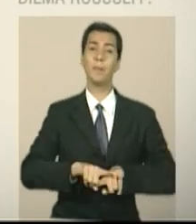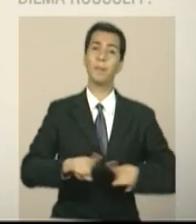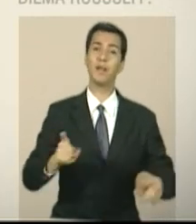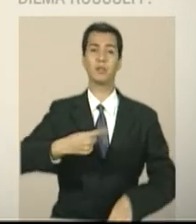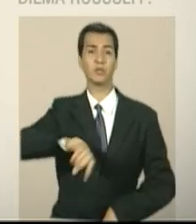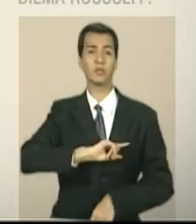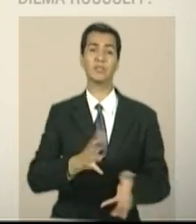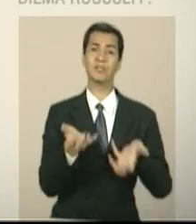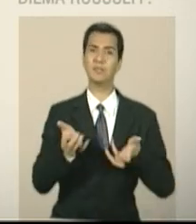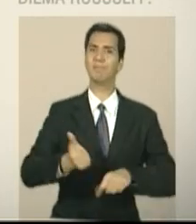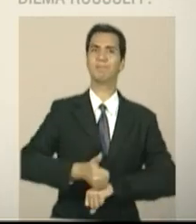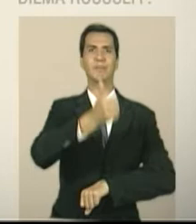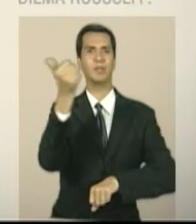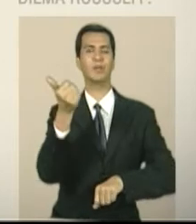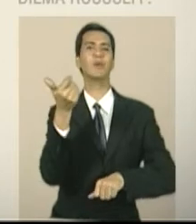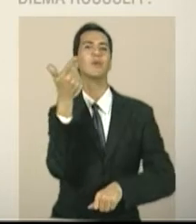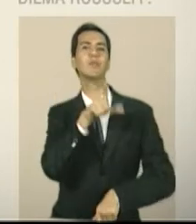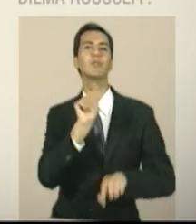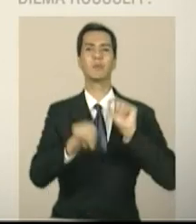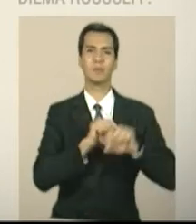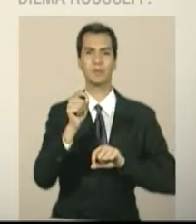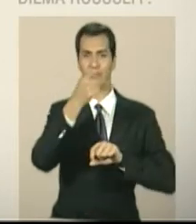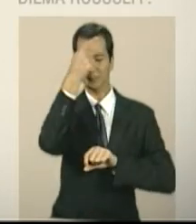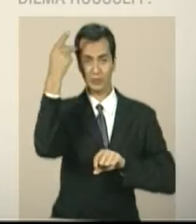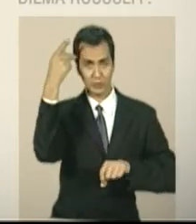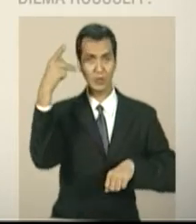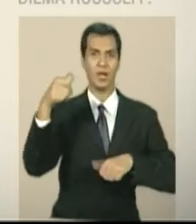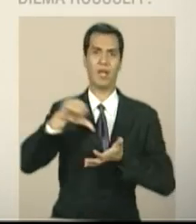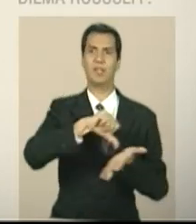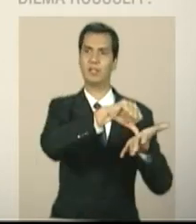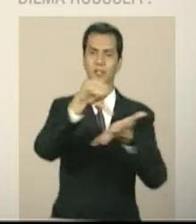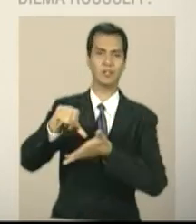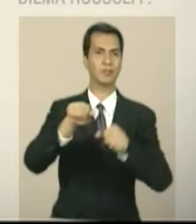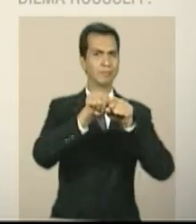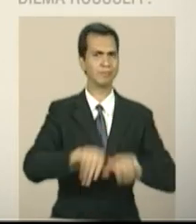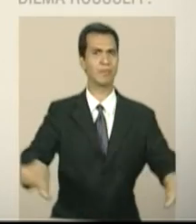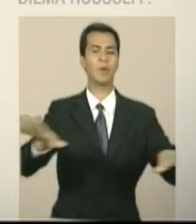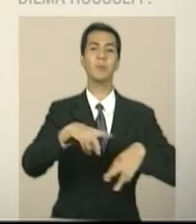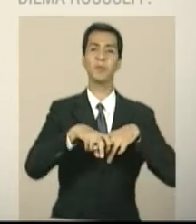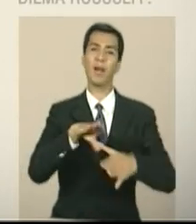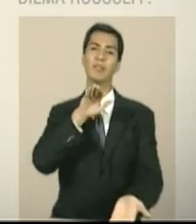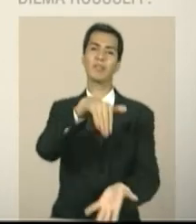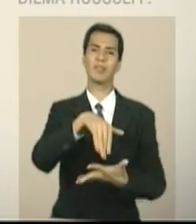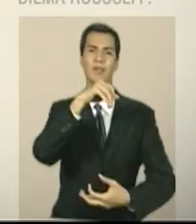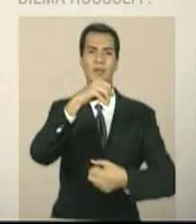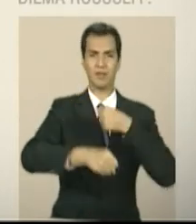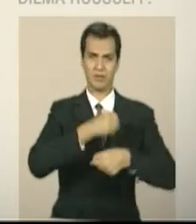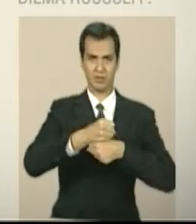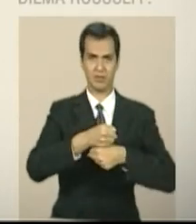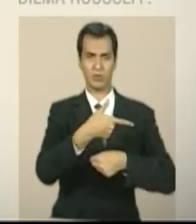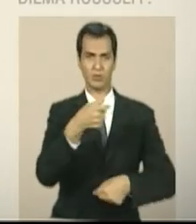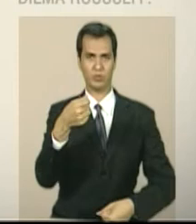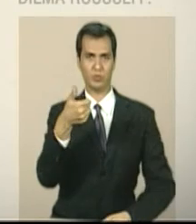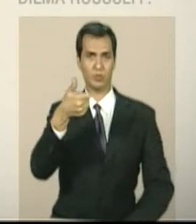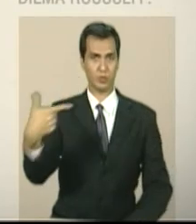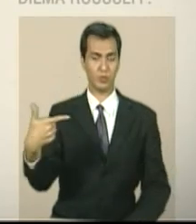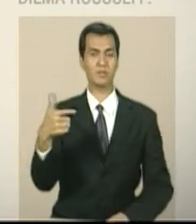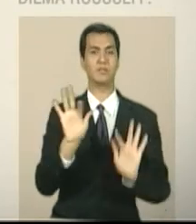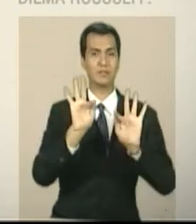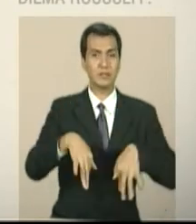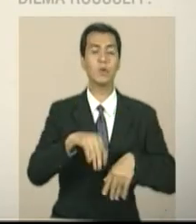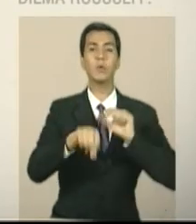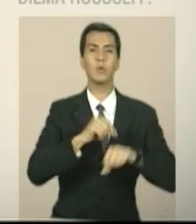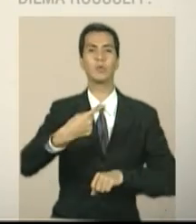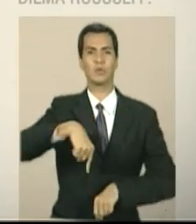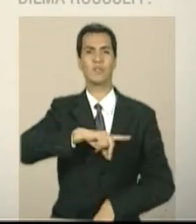agências para perto das pessoas para isso vamos abrir até o fim do ano 182 novas agências em todo